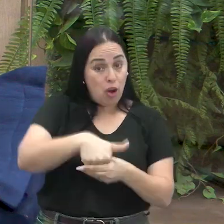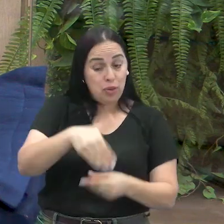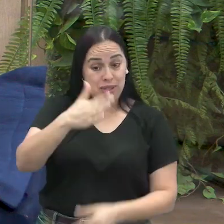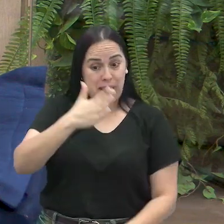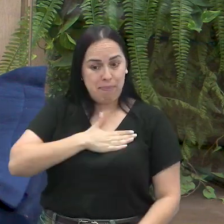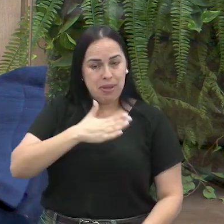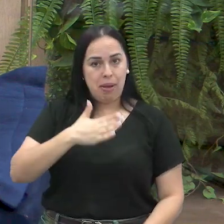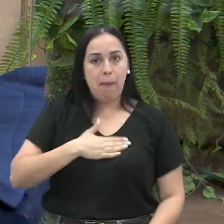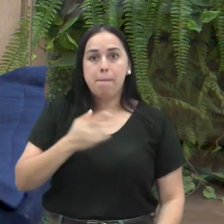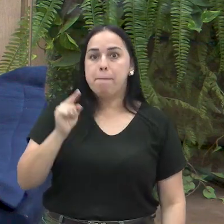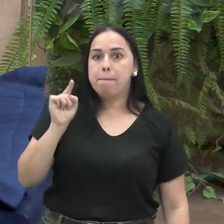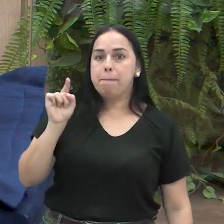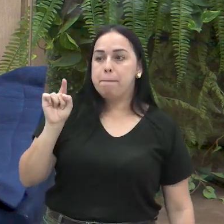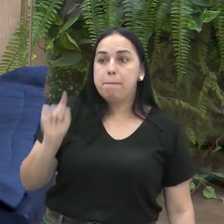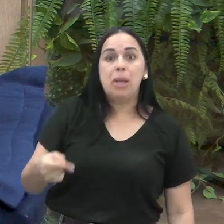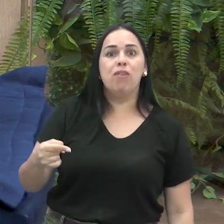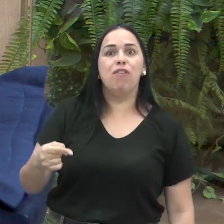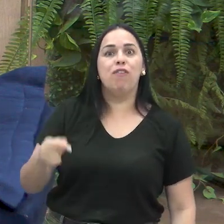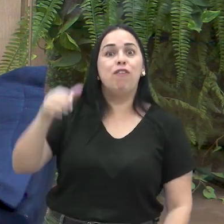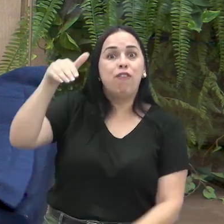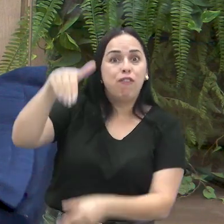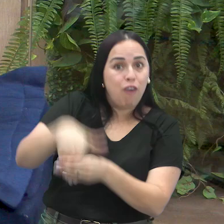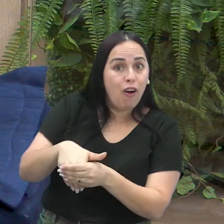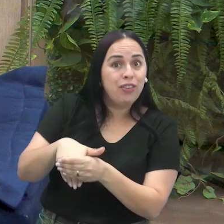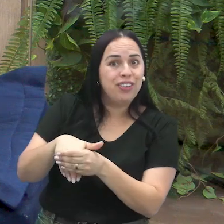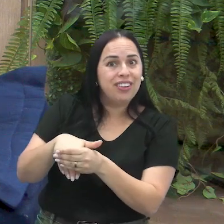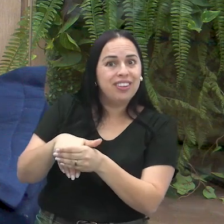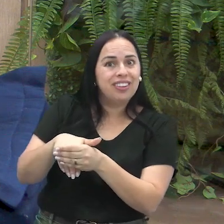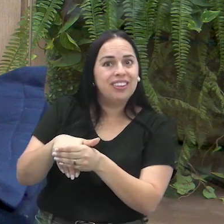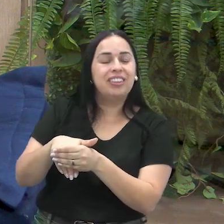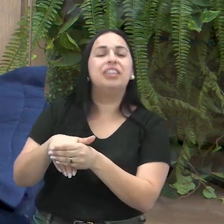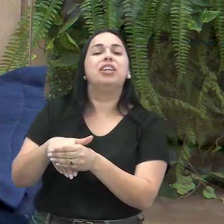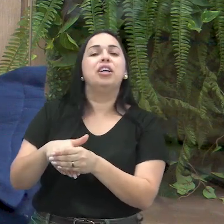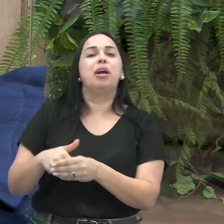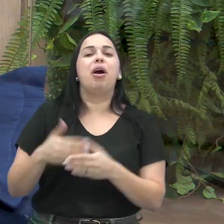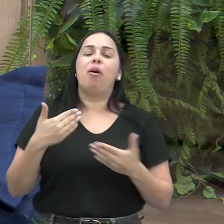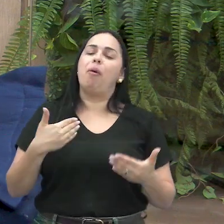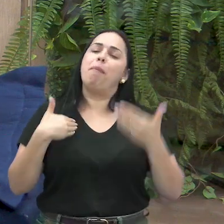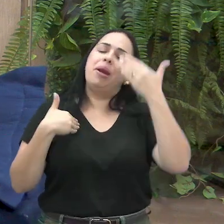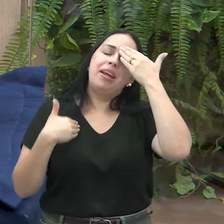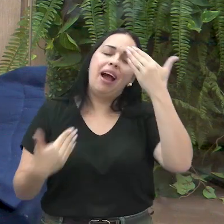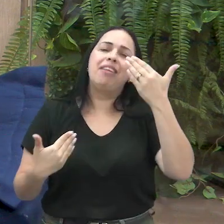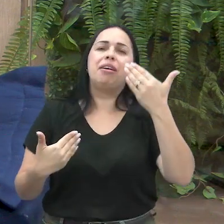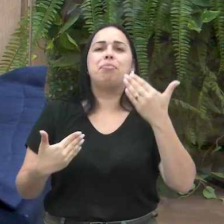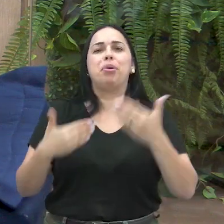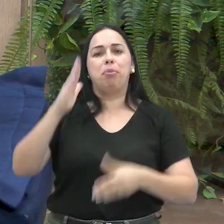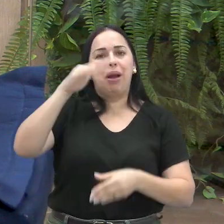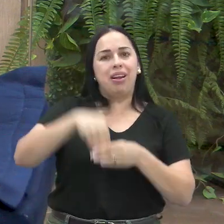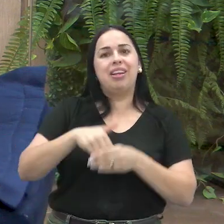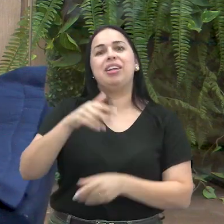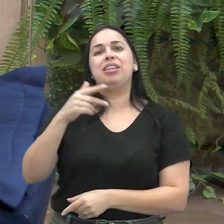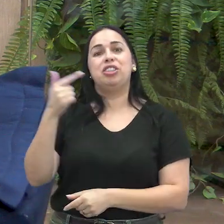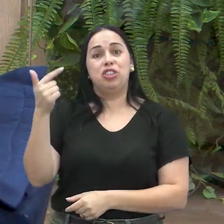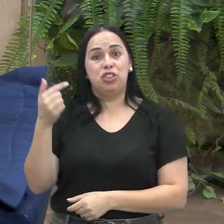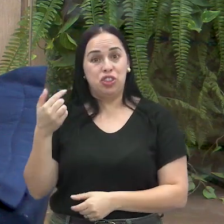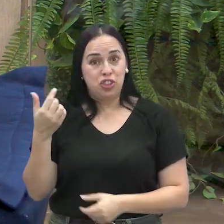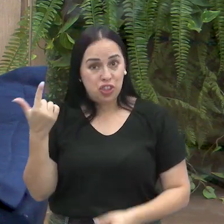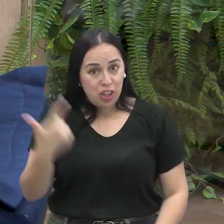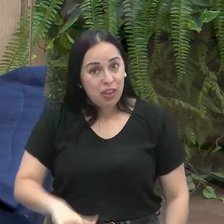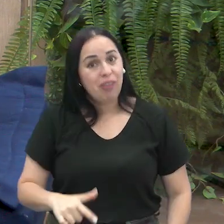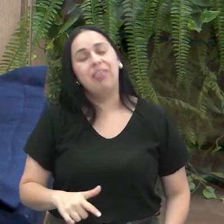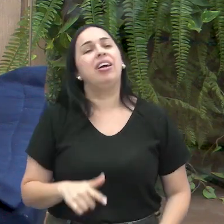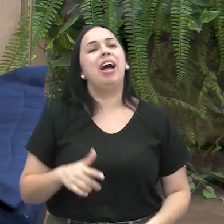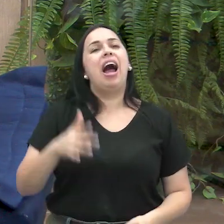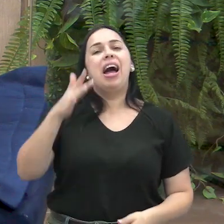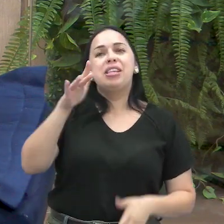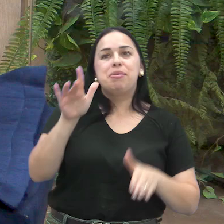7.726 votos, né? 1.000 votos, a gente ficou muito feliz, vou, né, reeleger. Não é fácil, né? Muita gente que olha